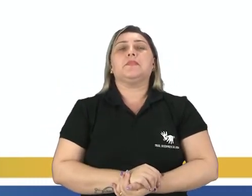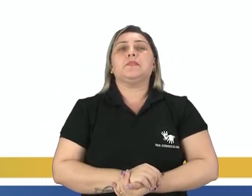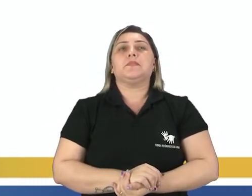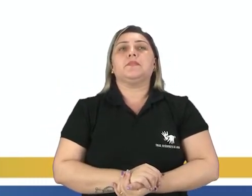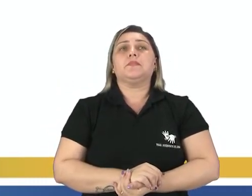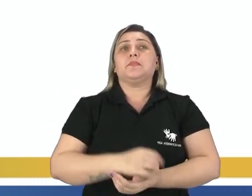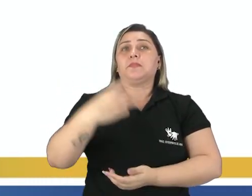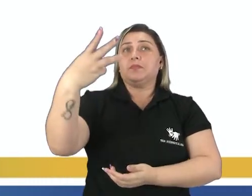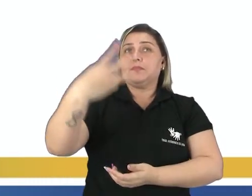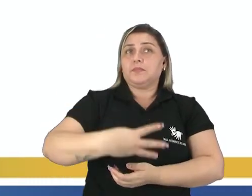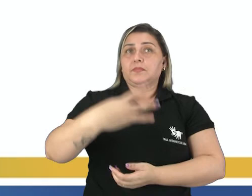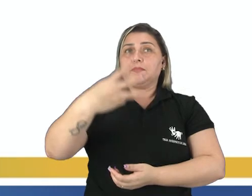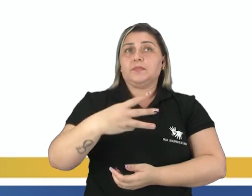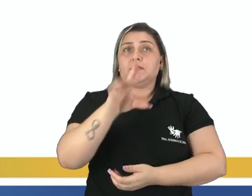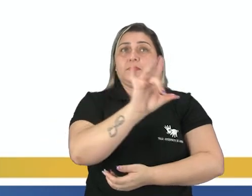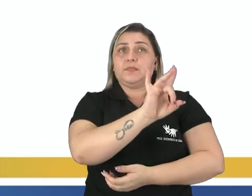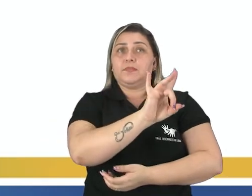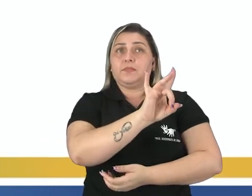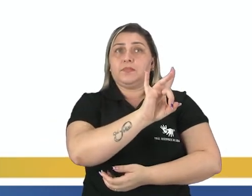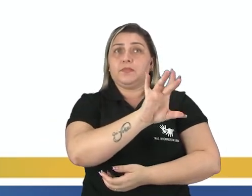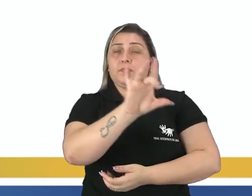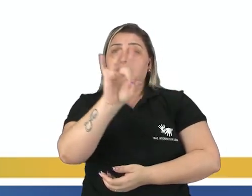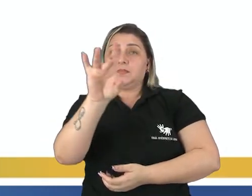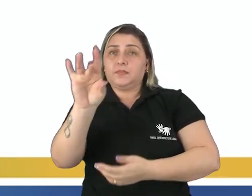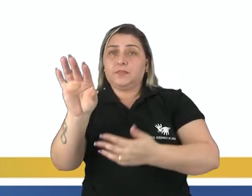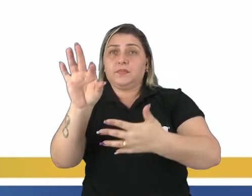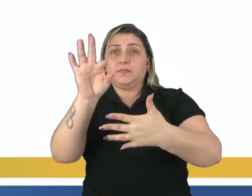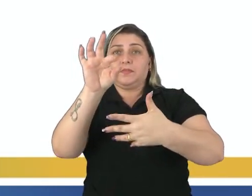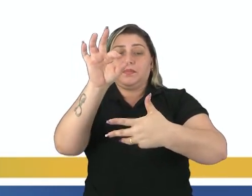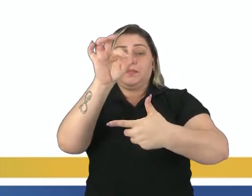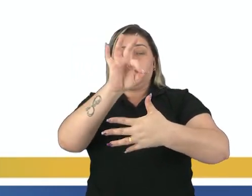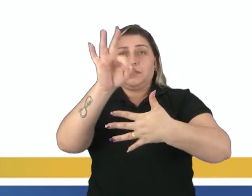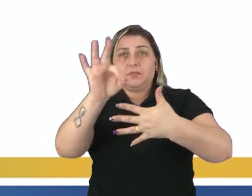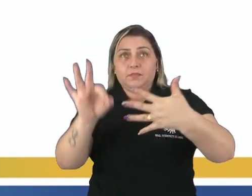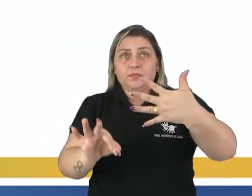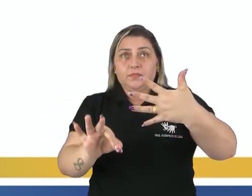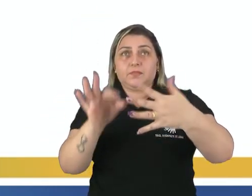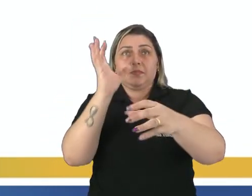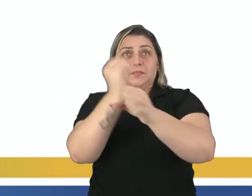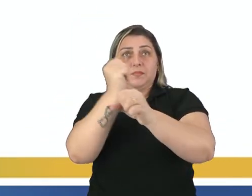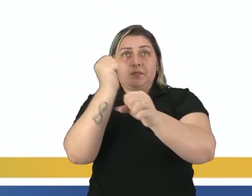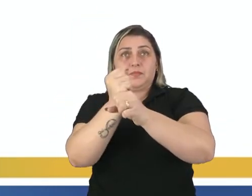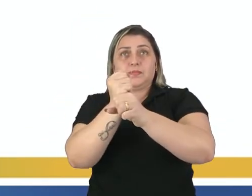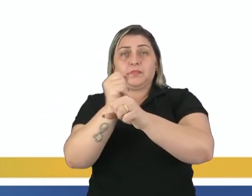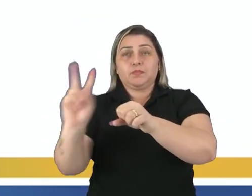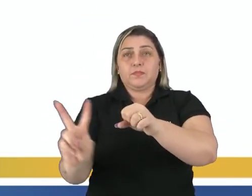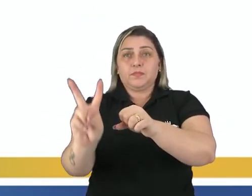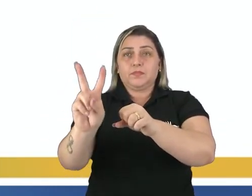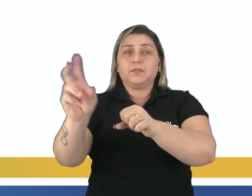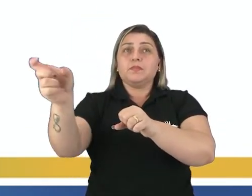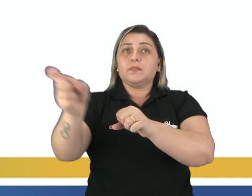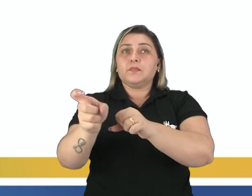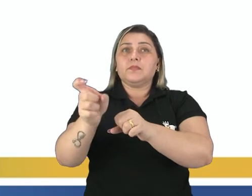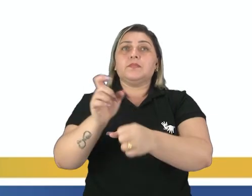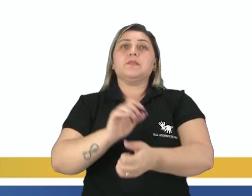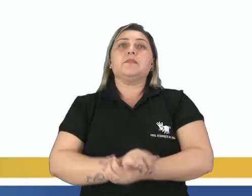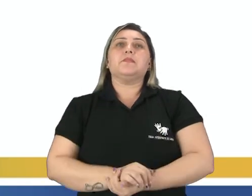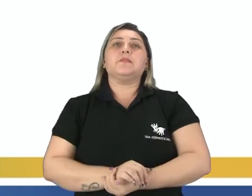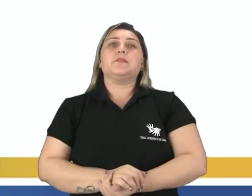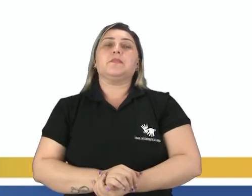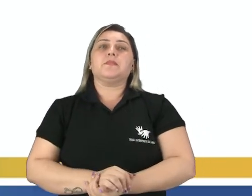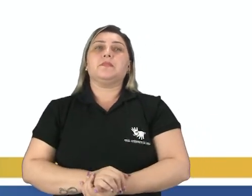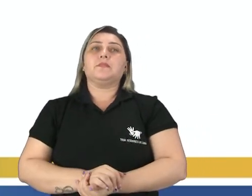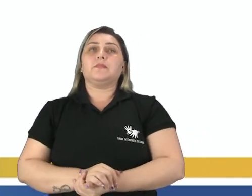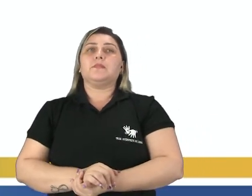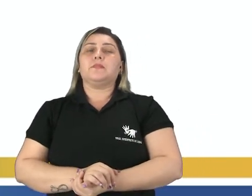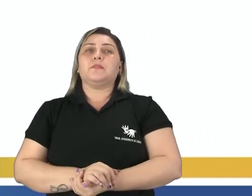Ainda praticando, vamos para a nossa terceira questão. Em cada item, calcule o valor de